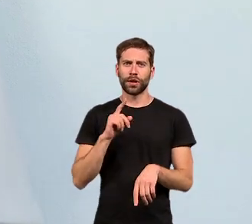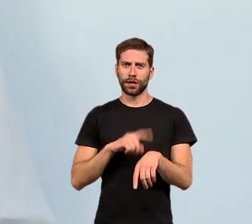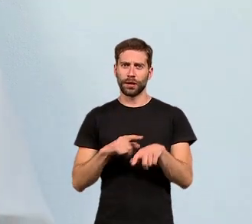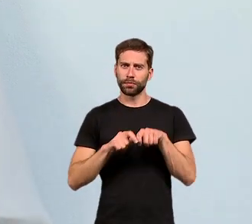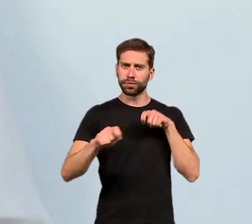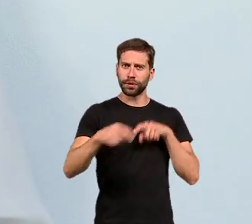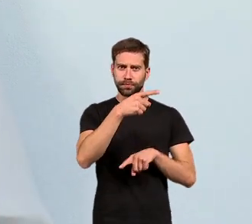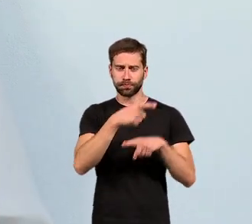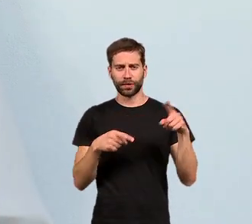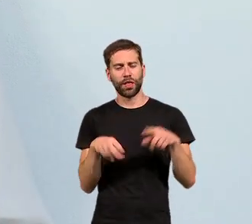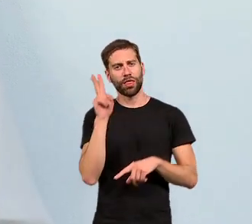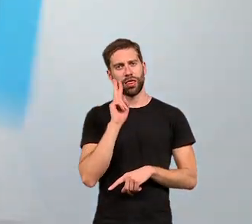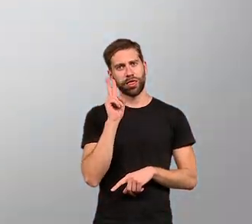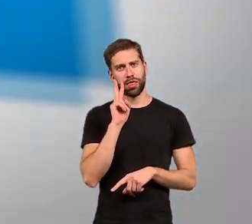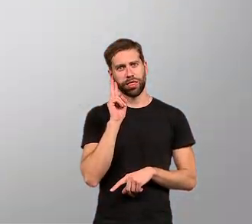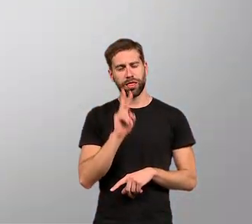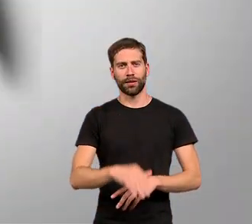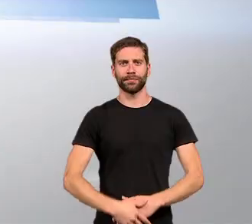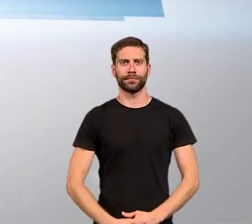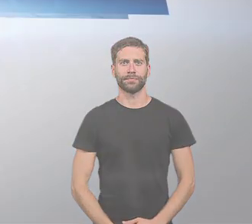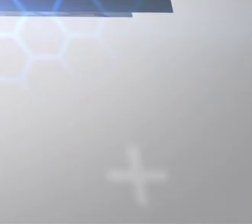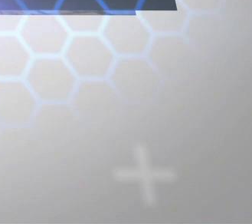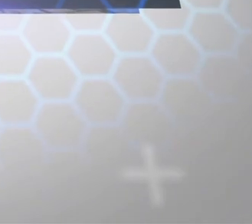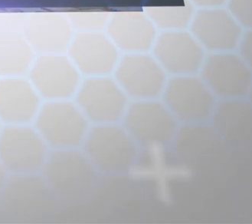hora, façam-nos companhia.